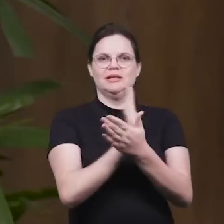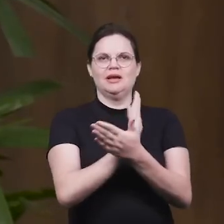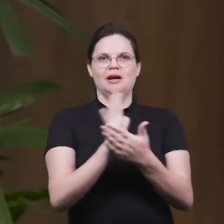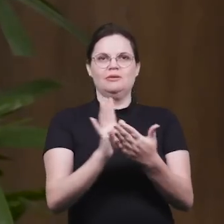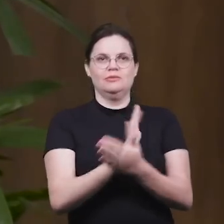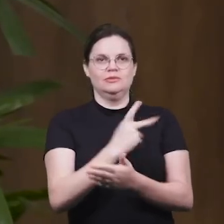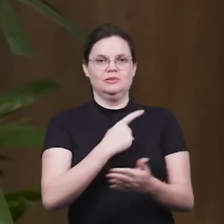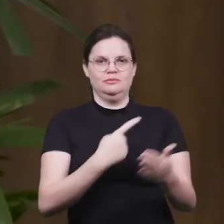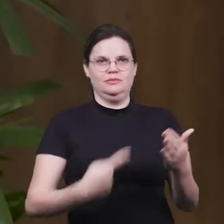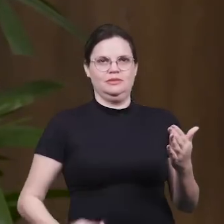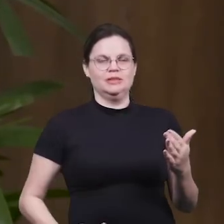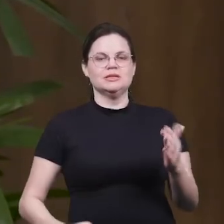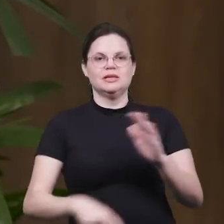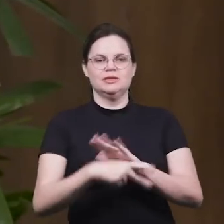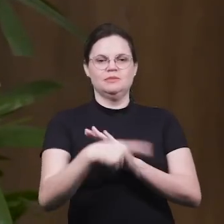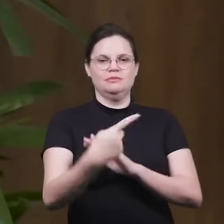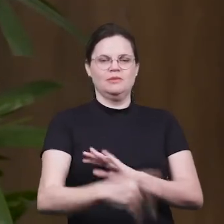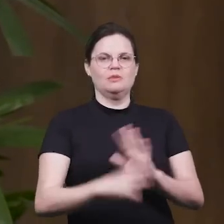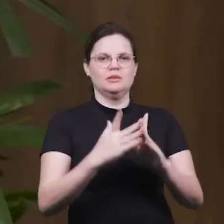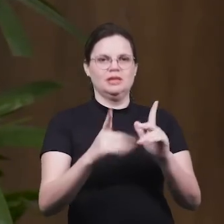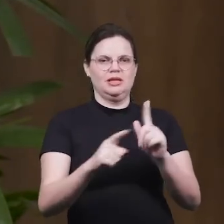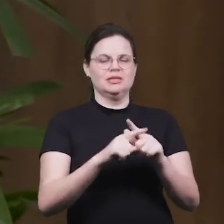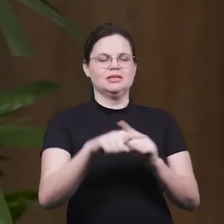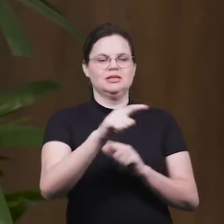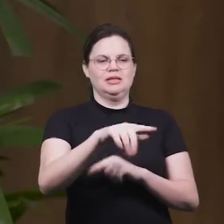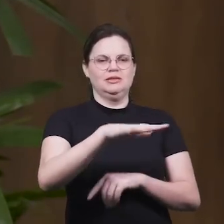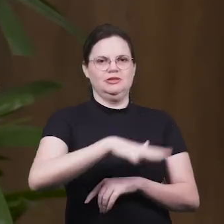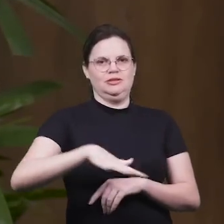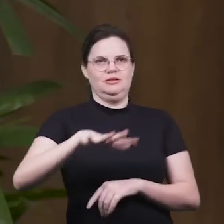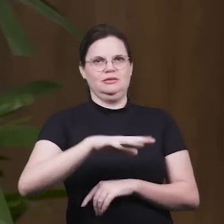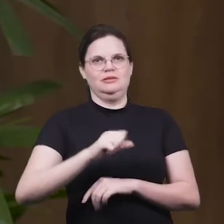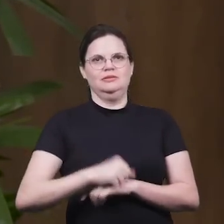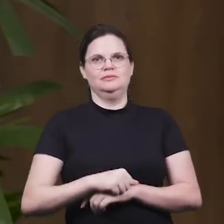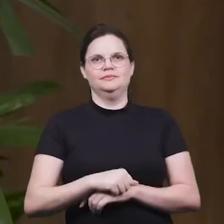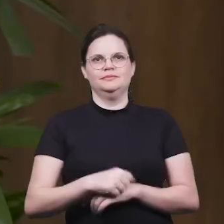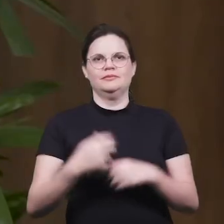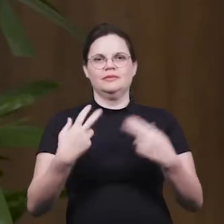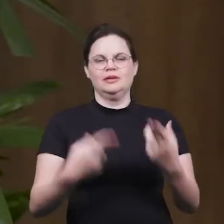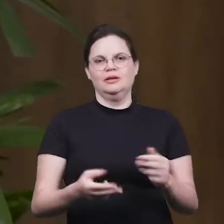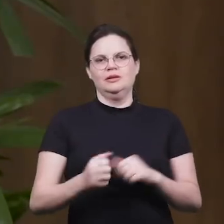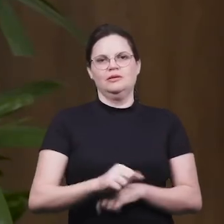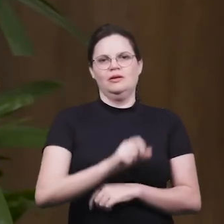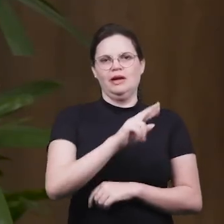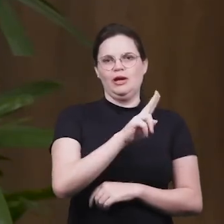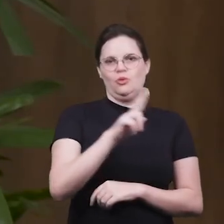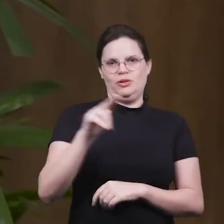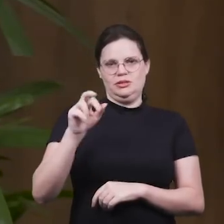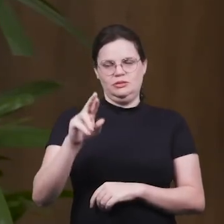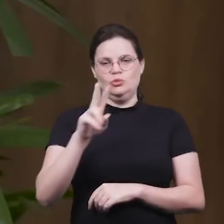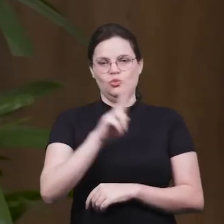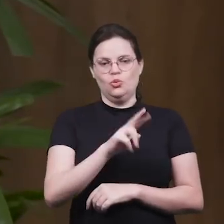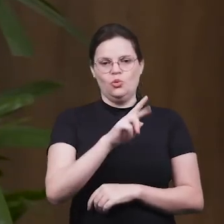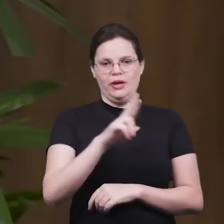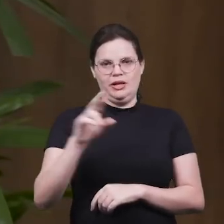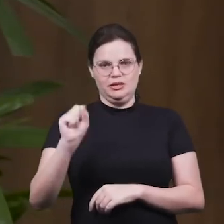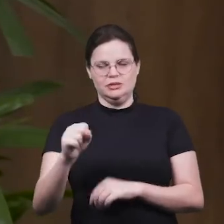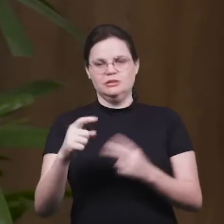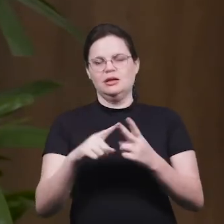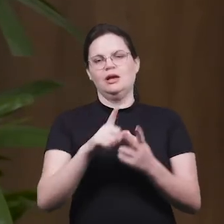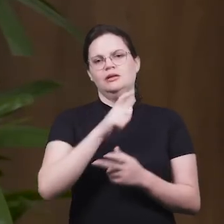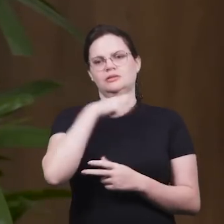das uniões pentecostais dos países como Bielorrússia, Letônia, Lituânia,